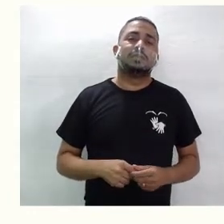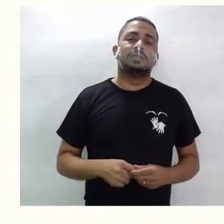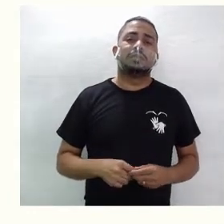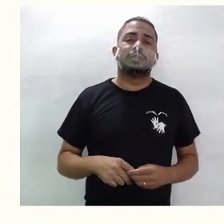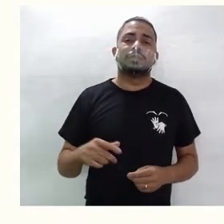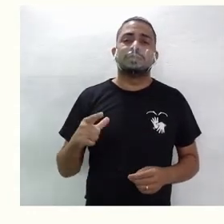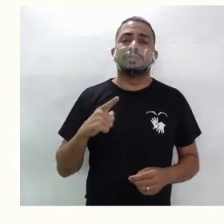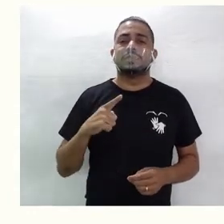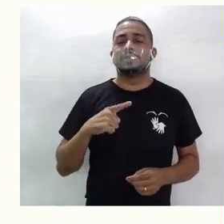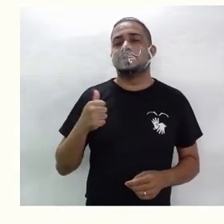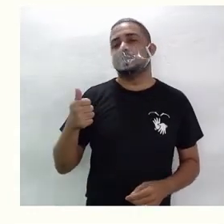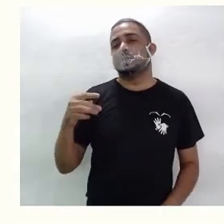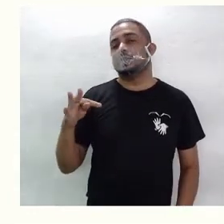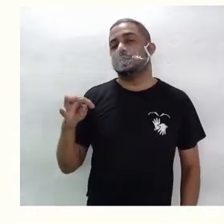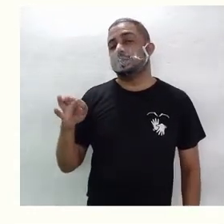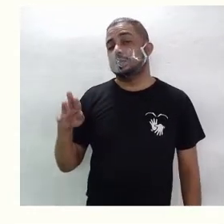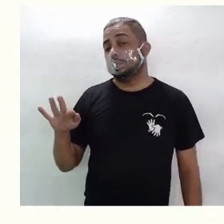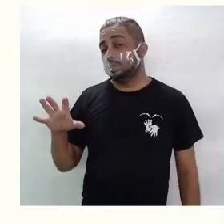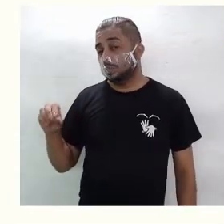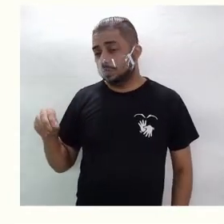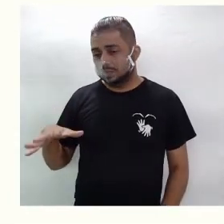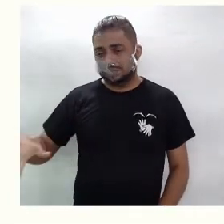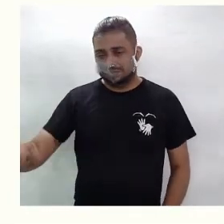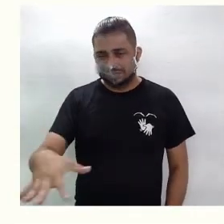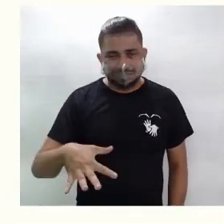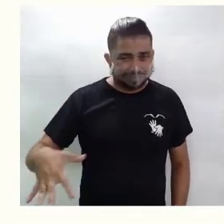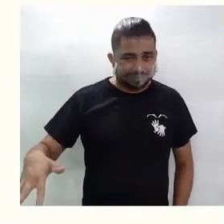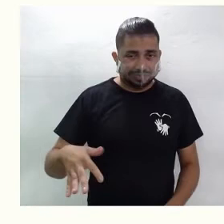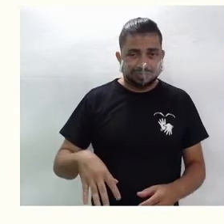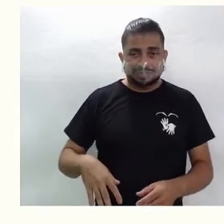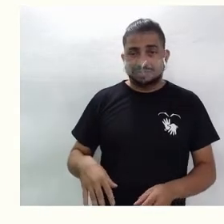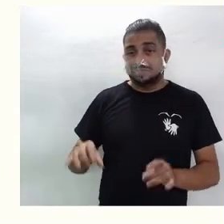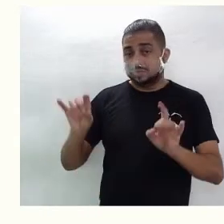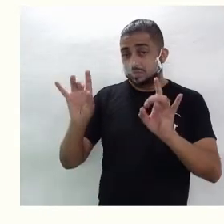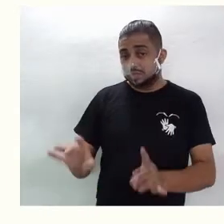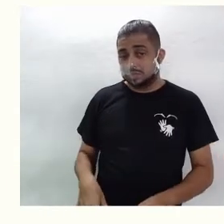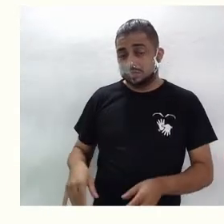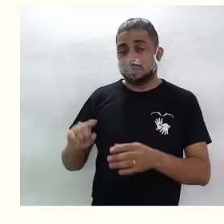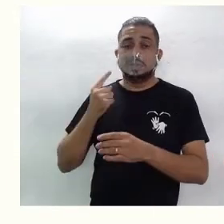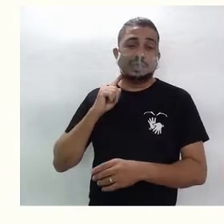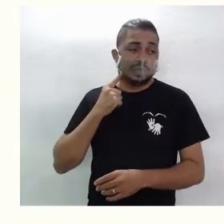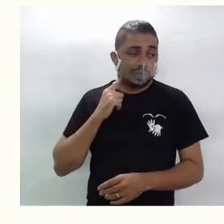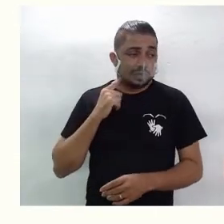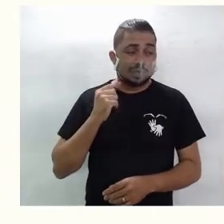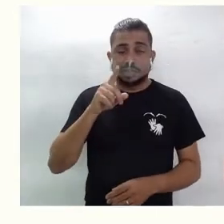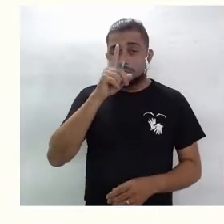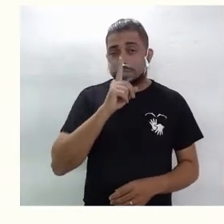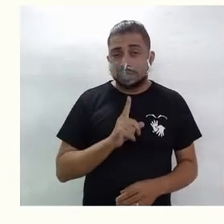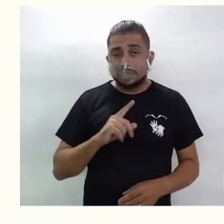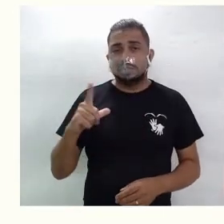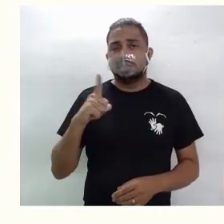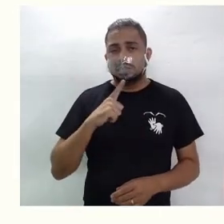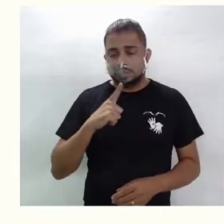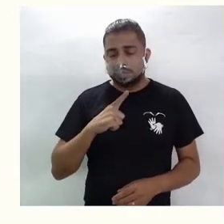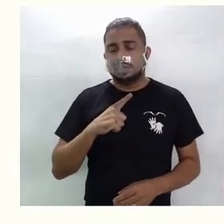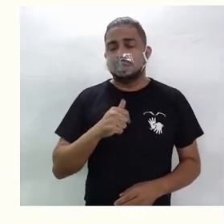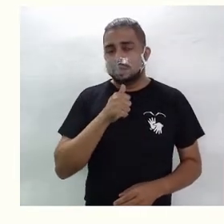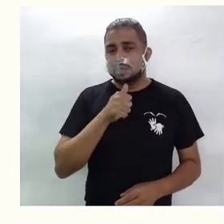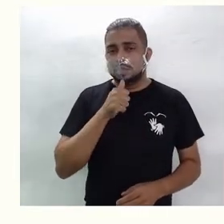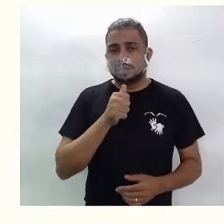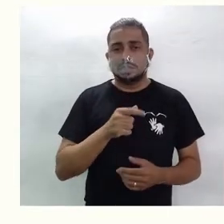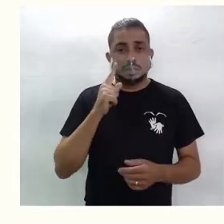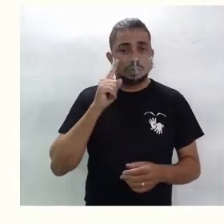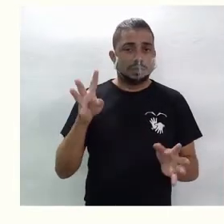os aterros sanitários, tá, de Pernambuco. Então, todas essas áreas em amarelo são áreas em Pernambuco que ainda tem aterro, tá? Gente, olha para